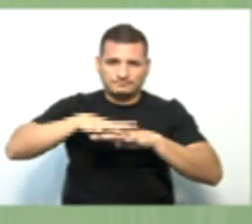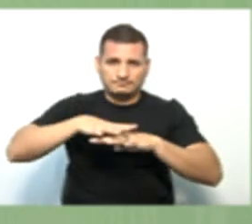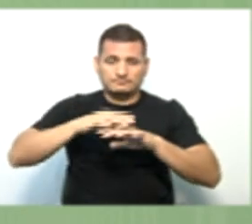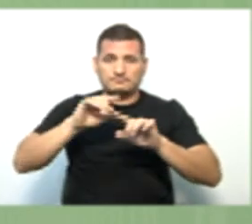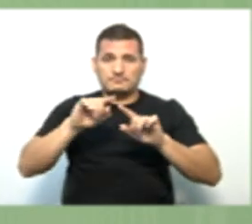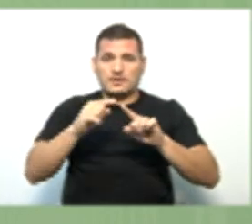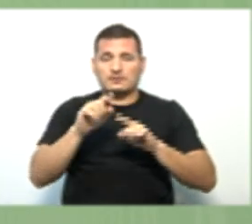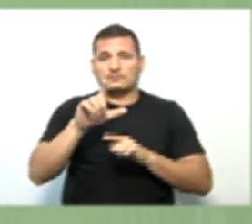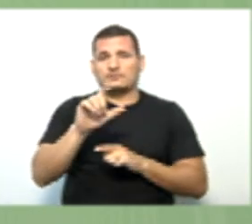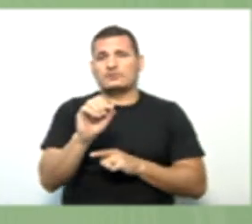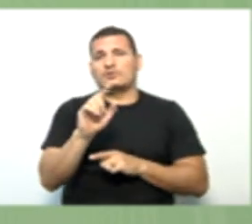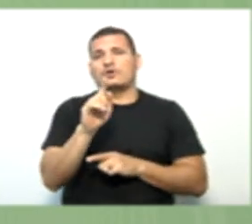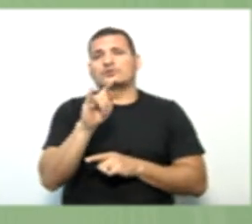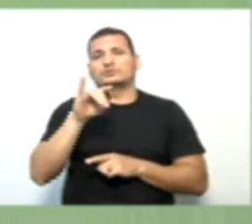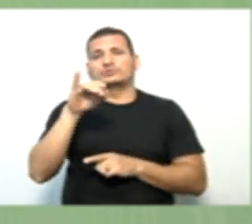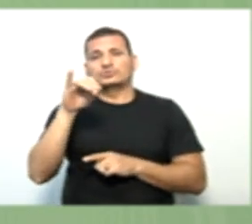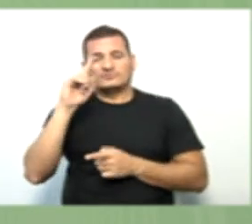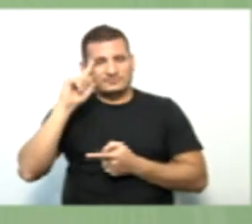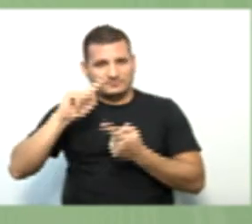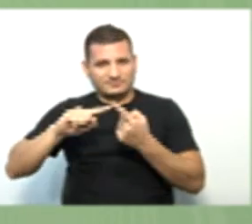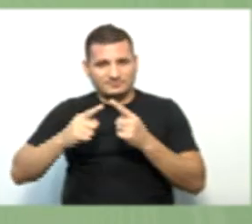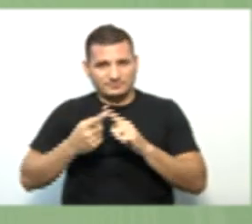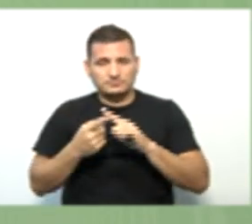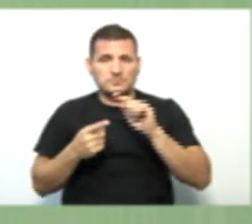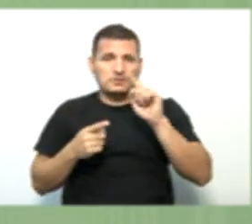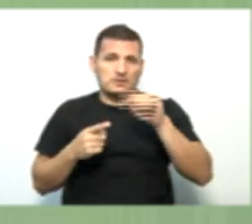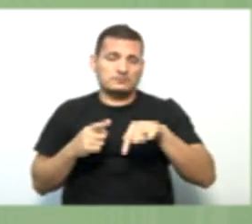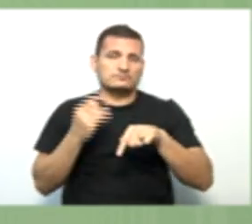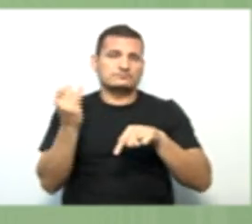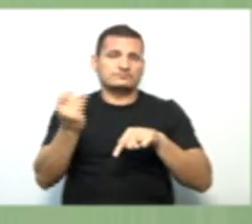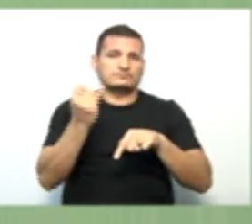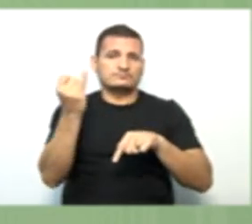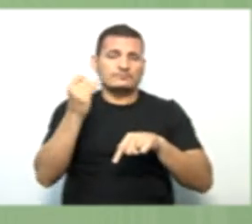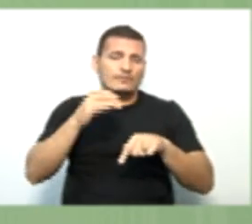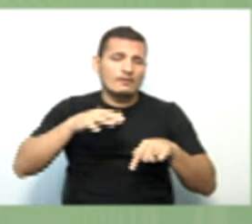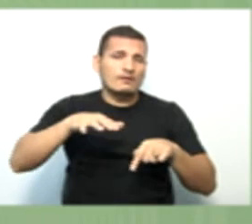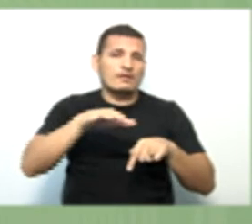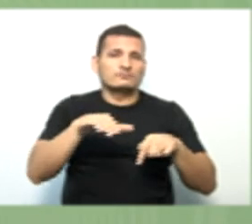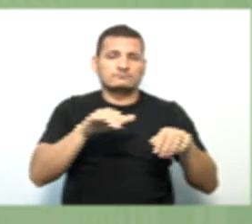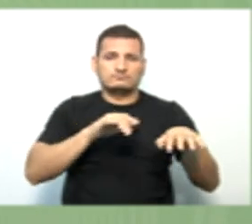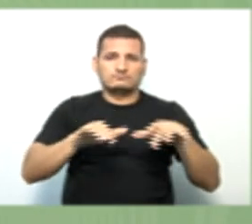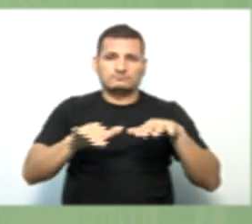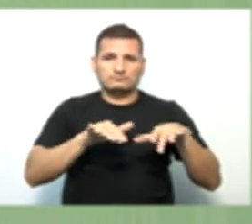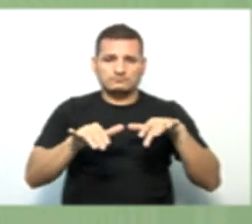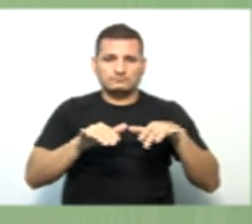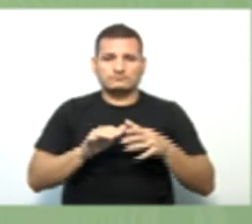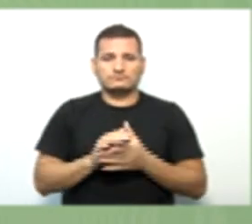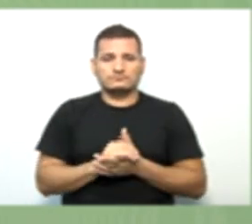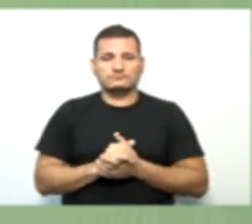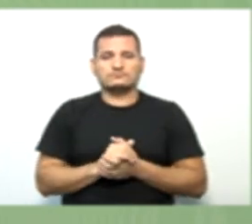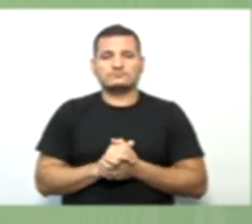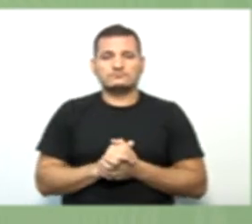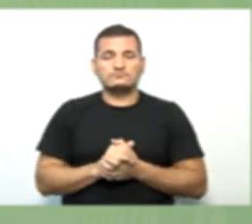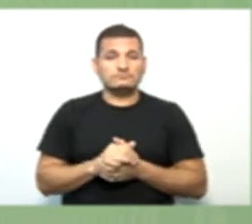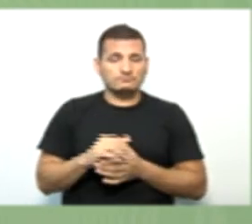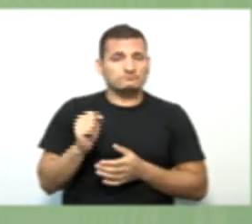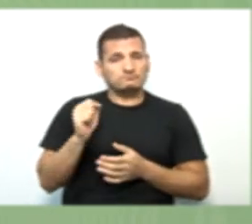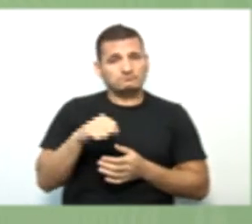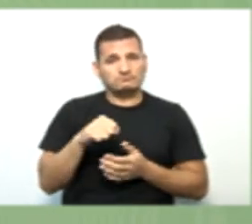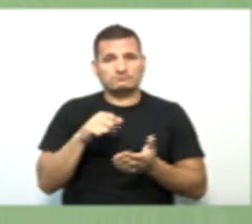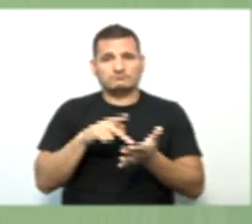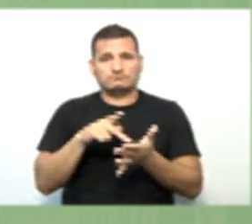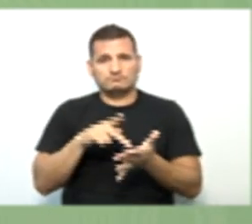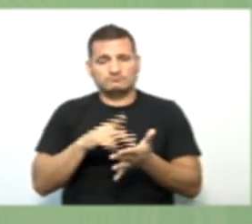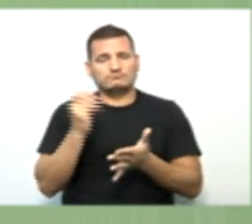os operadores lógicos, eles são muito importantes no mundo da programação, né, professor Eduardo? Sim, muito importantes.